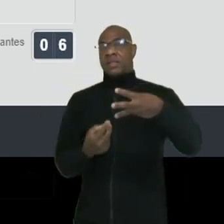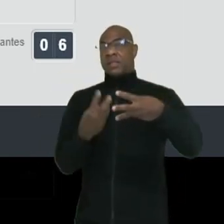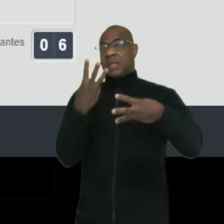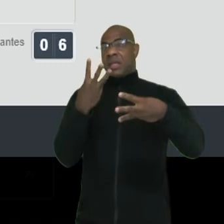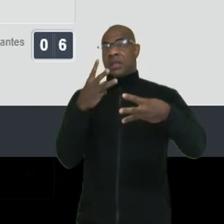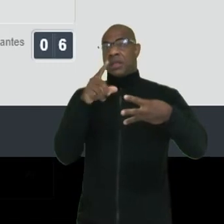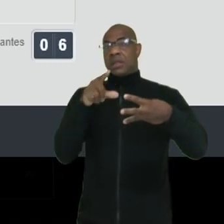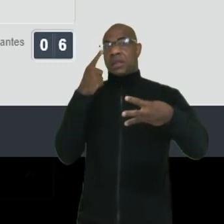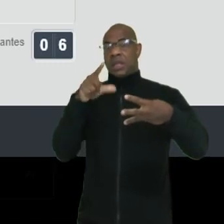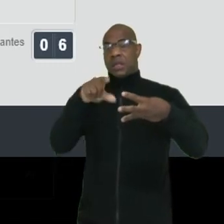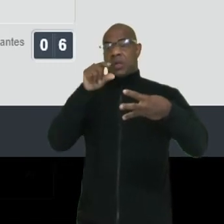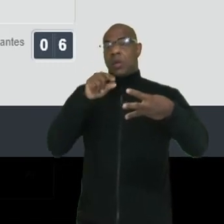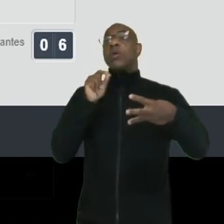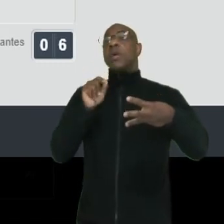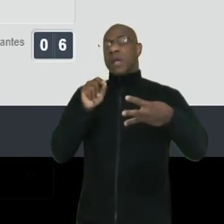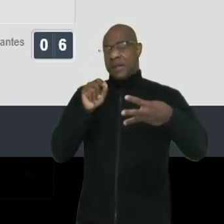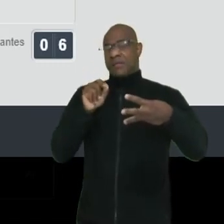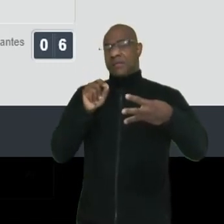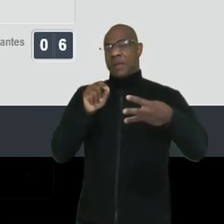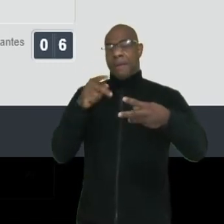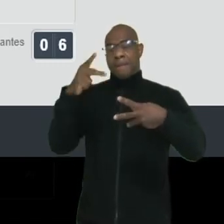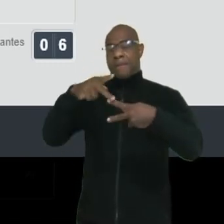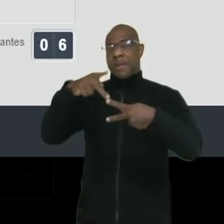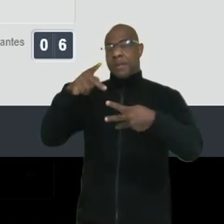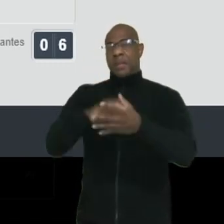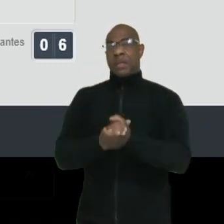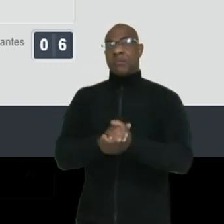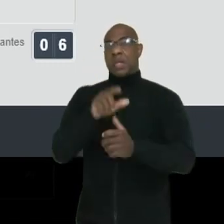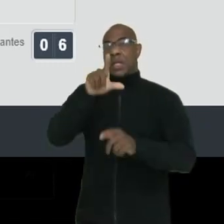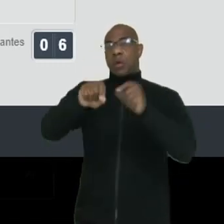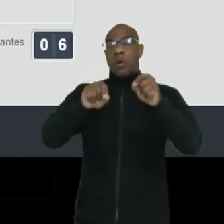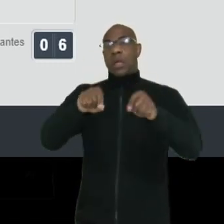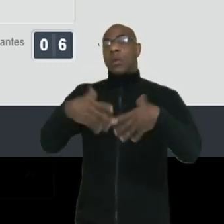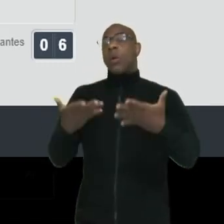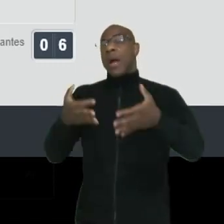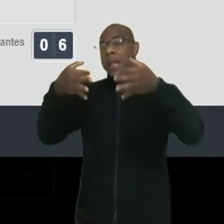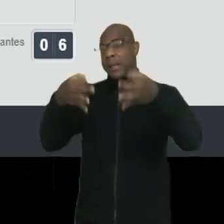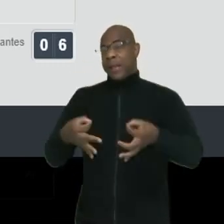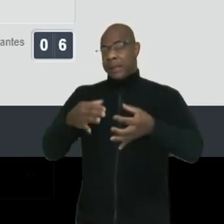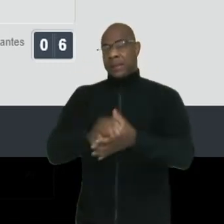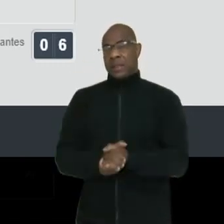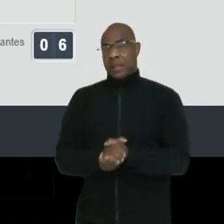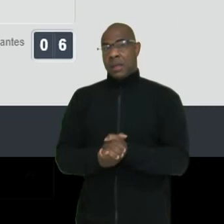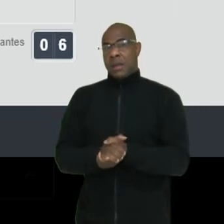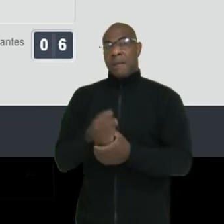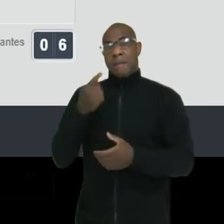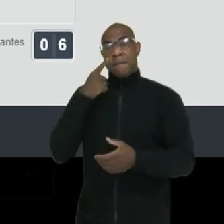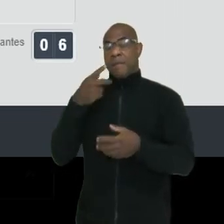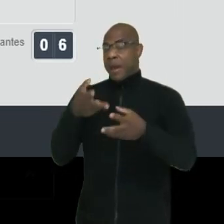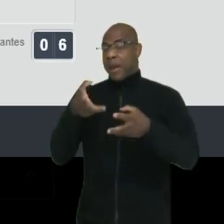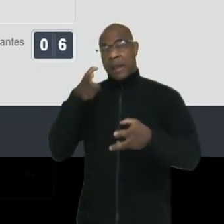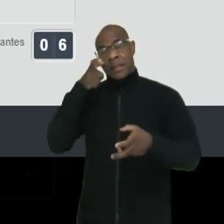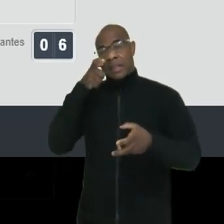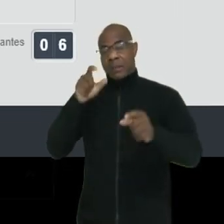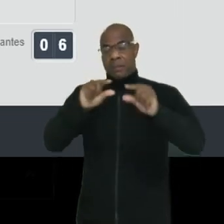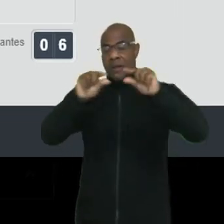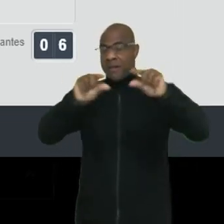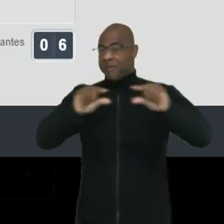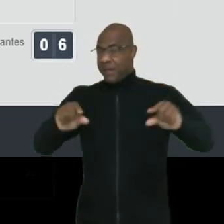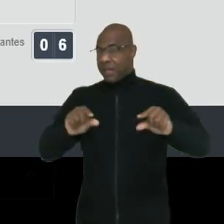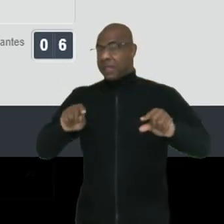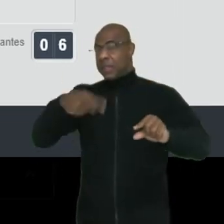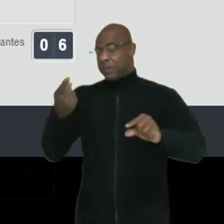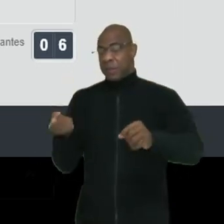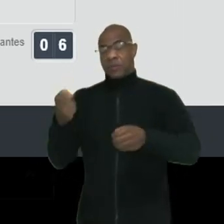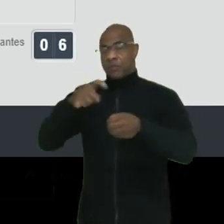E você escolhe aquela que for a correta, ok? Preste atenção na frase, já voltamos para conferir.